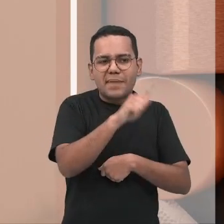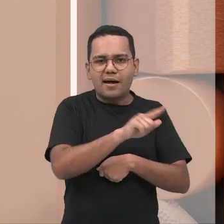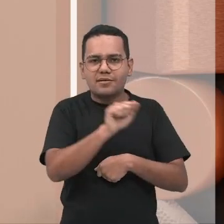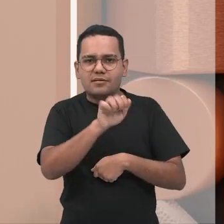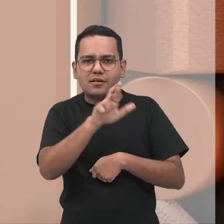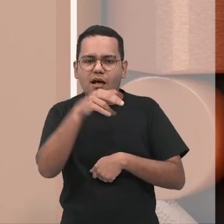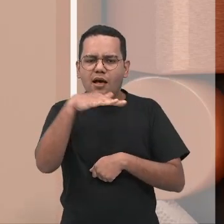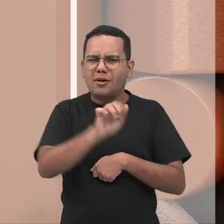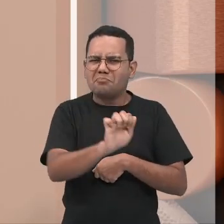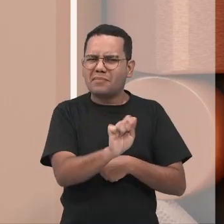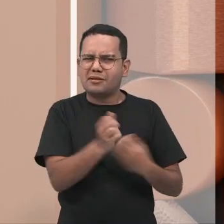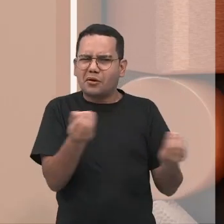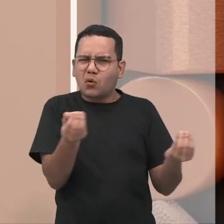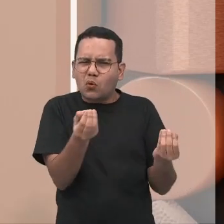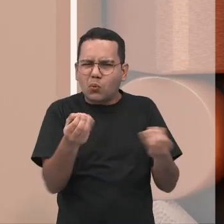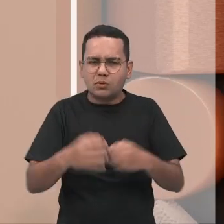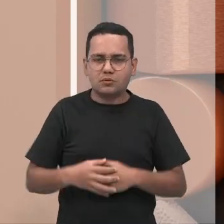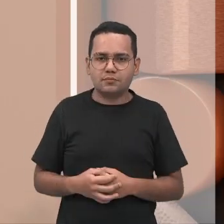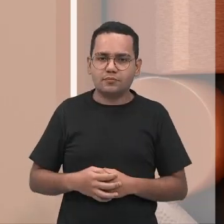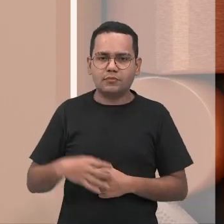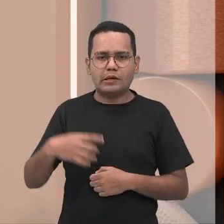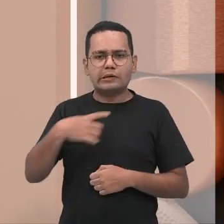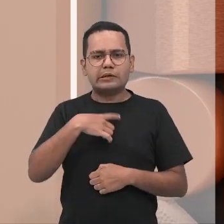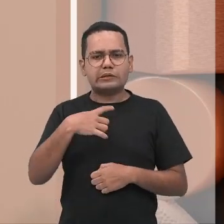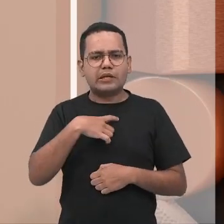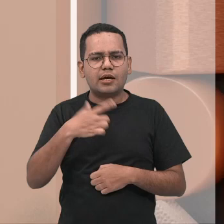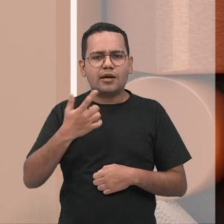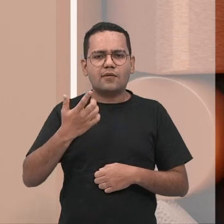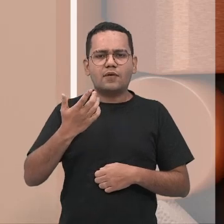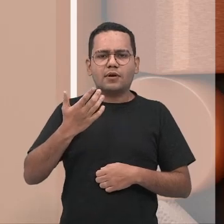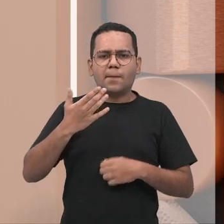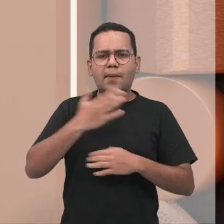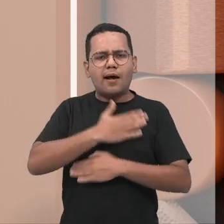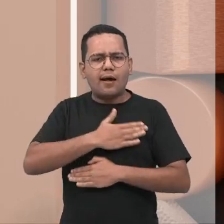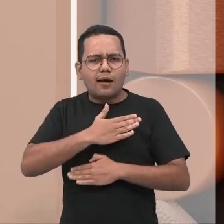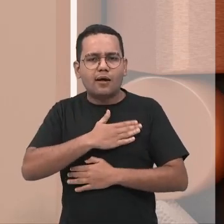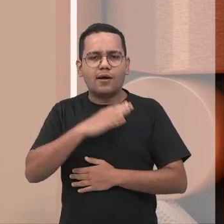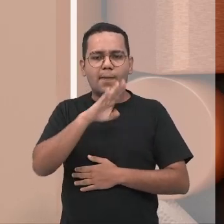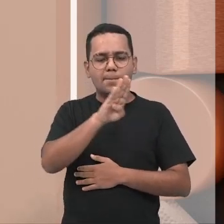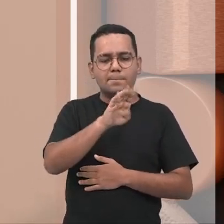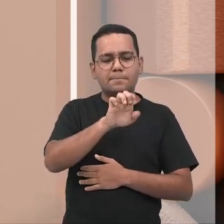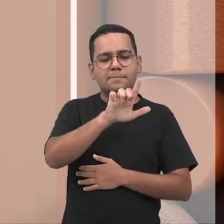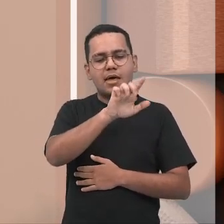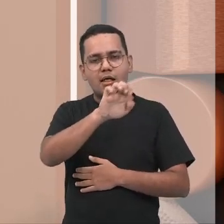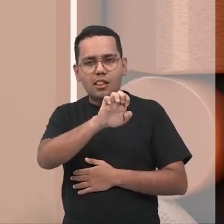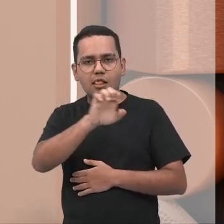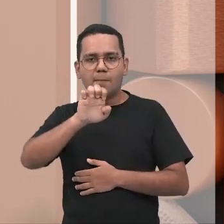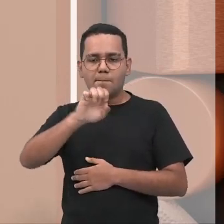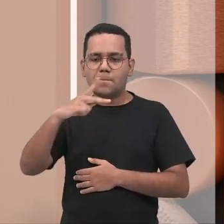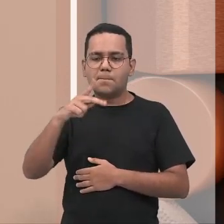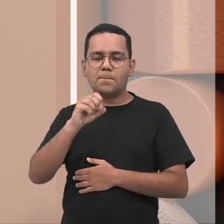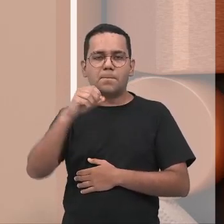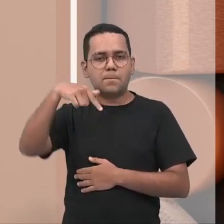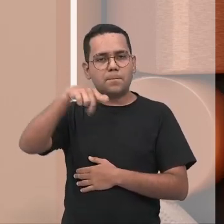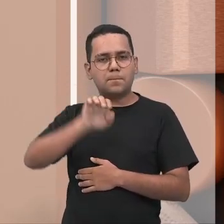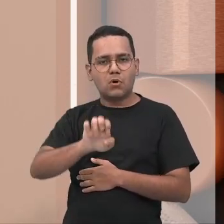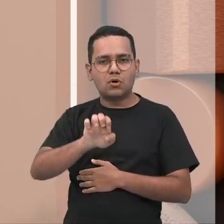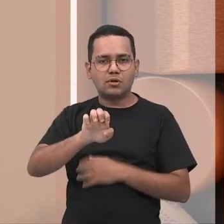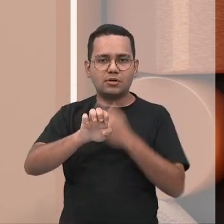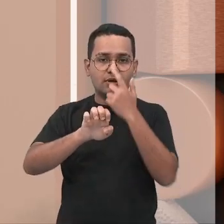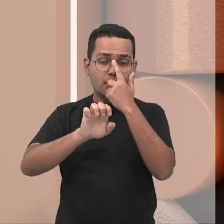estava vivenciando um clima de paz, a chamada Belle Époque, do final do século XIX e início do século XX, onde